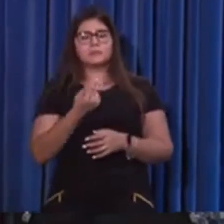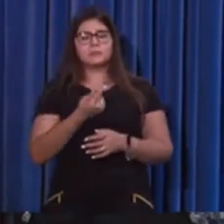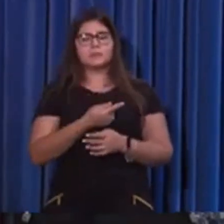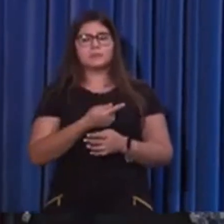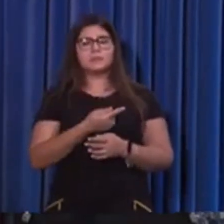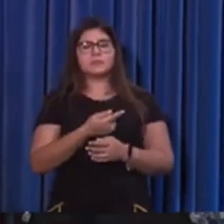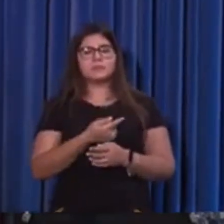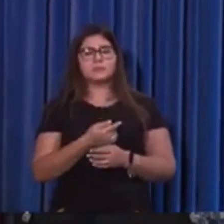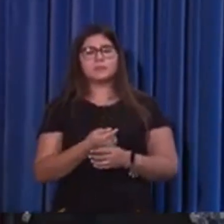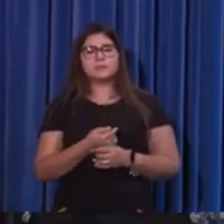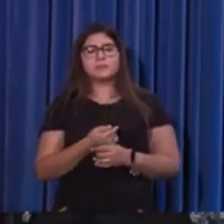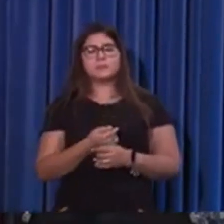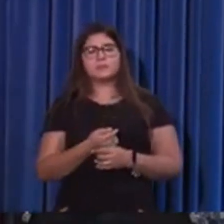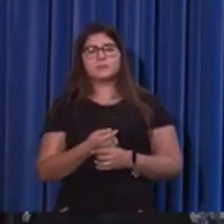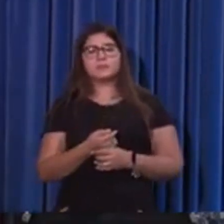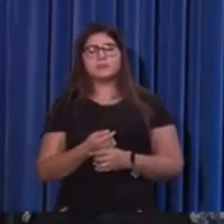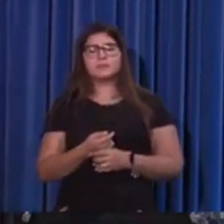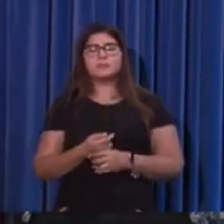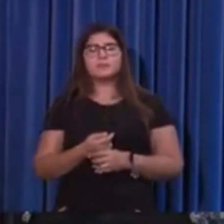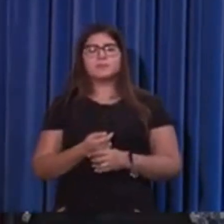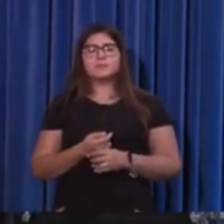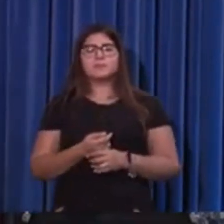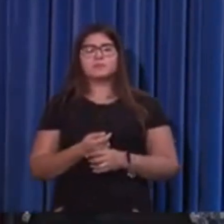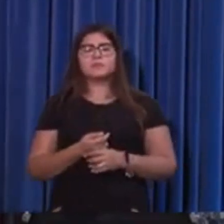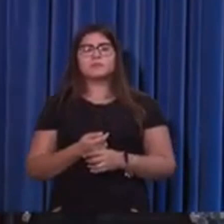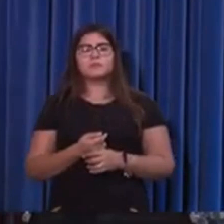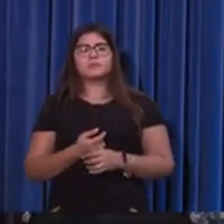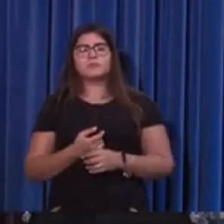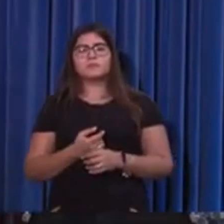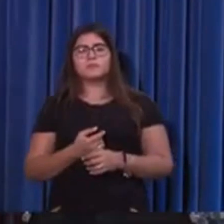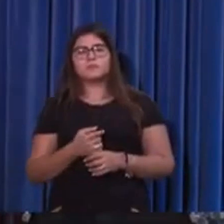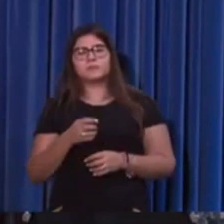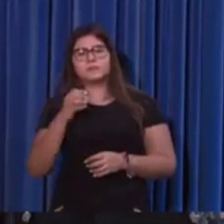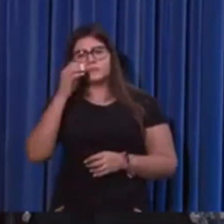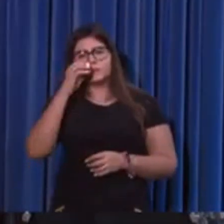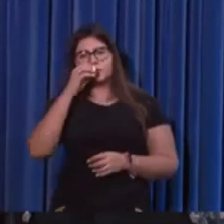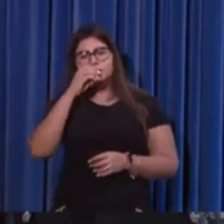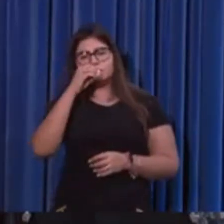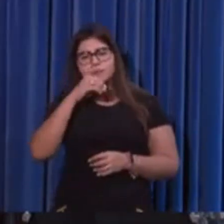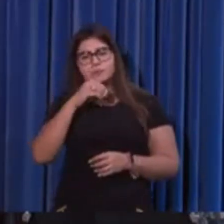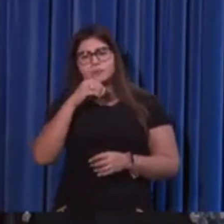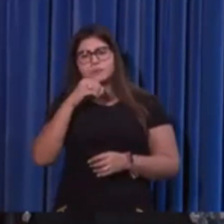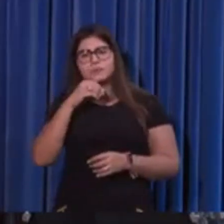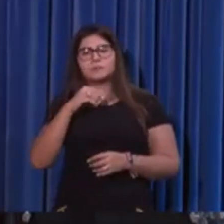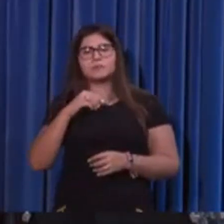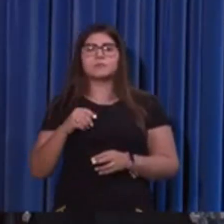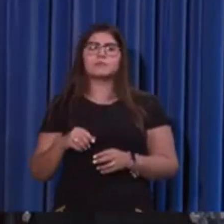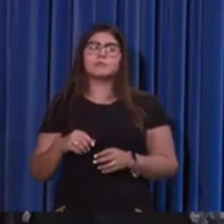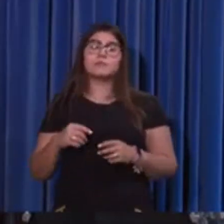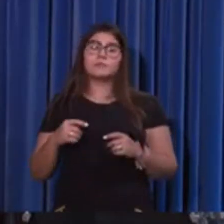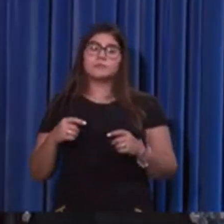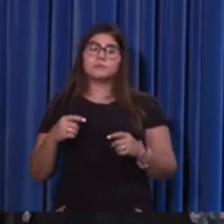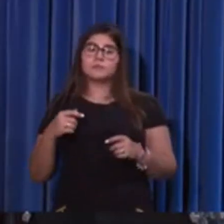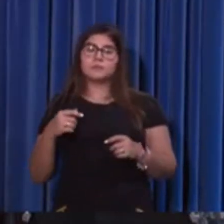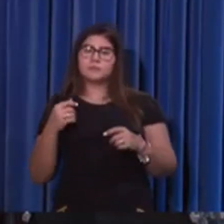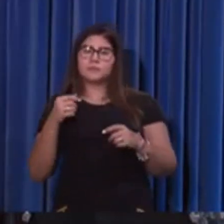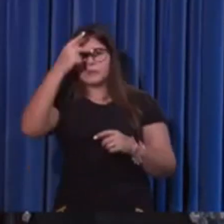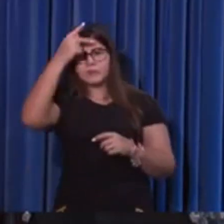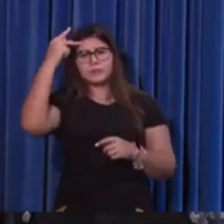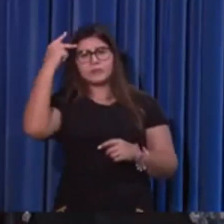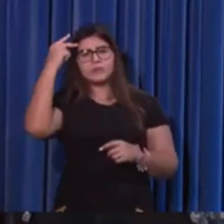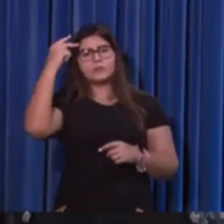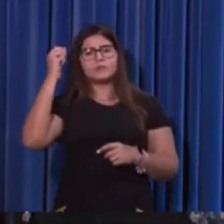é o contrário dessa ação de uma pessoa que está estudando para um concurso, porque ela precisa daquela informação. E nós